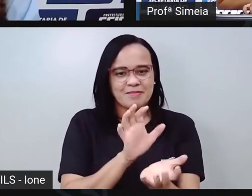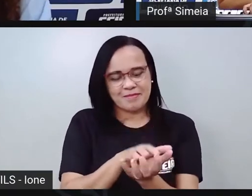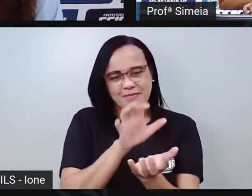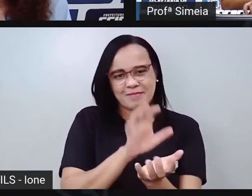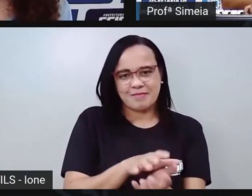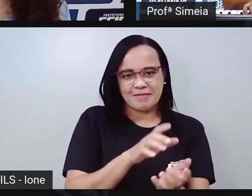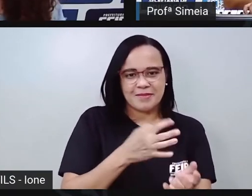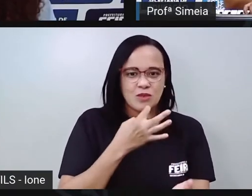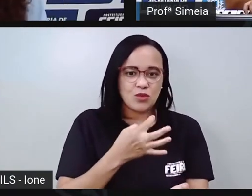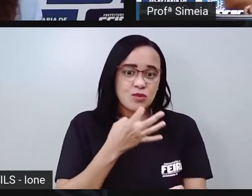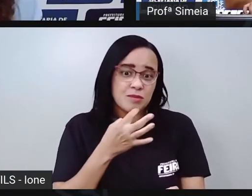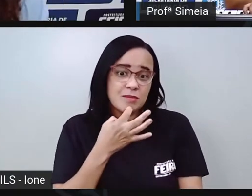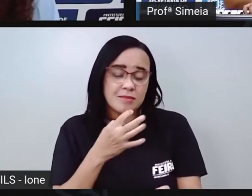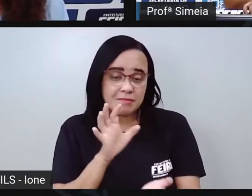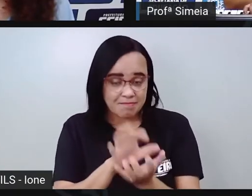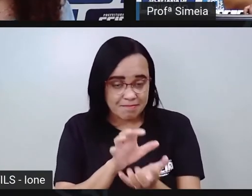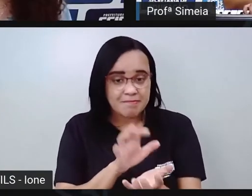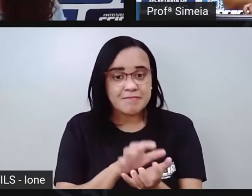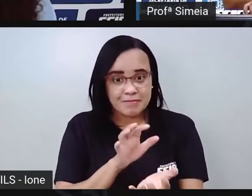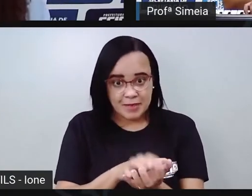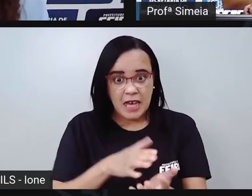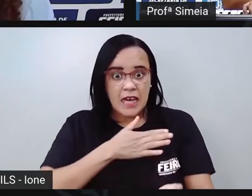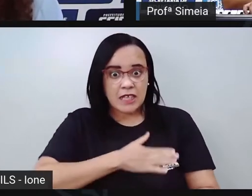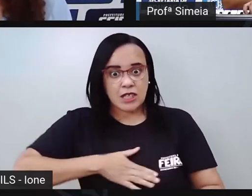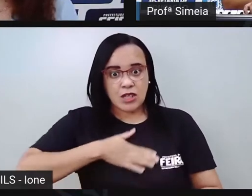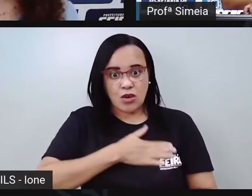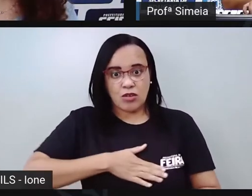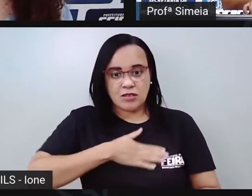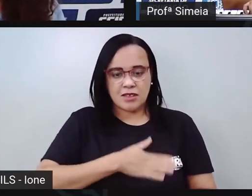eu conheço já cara